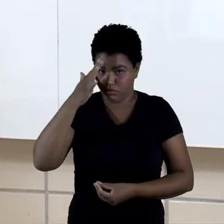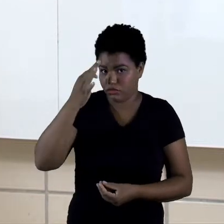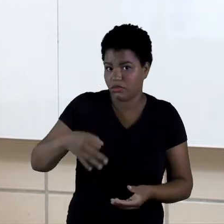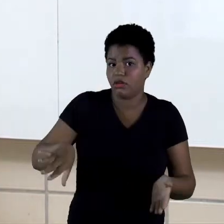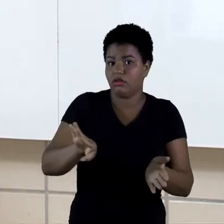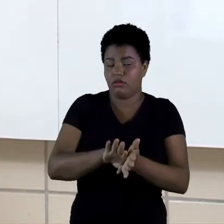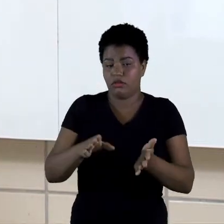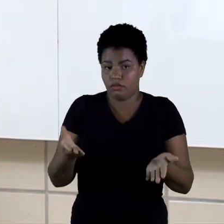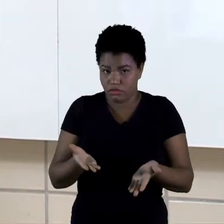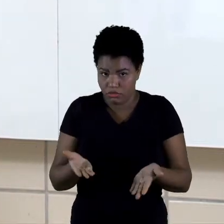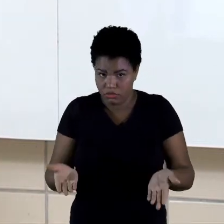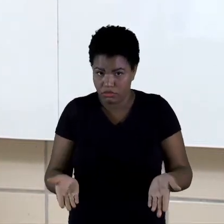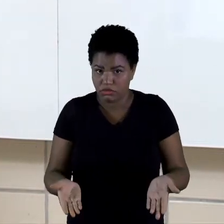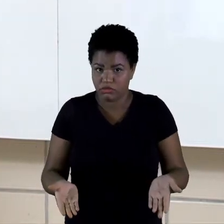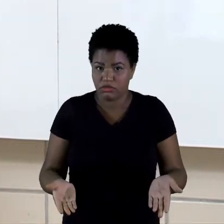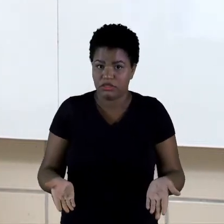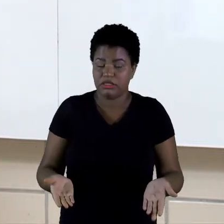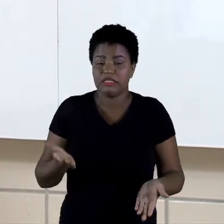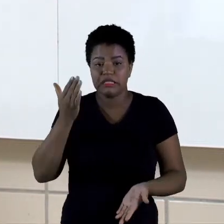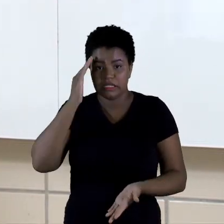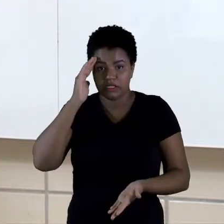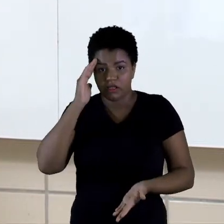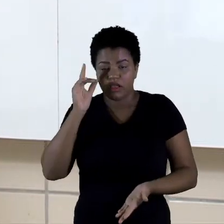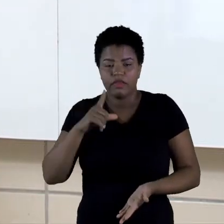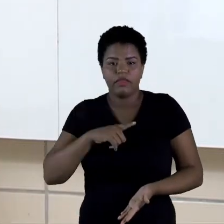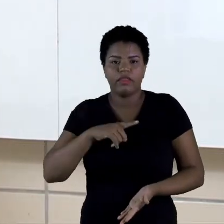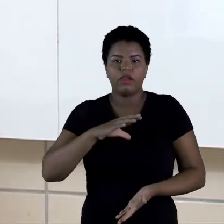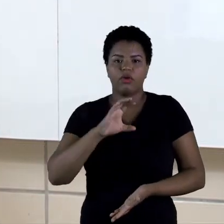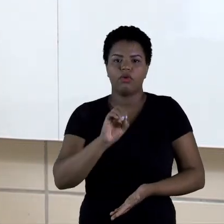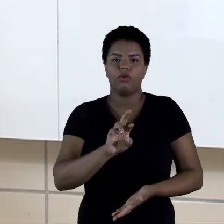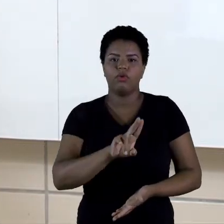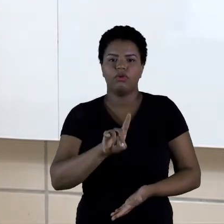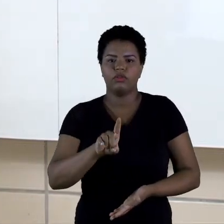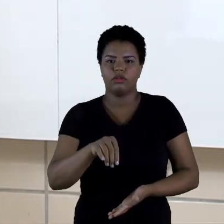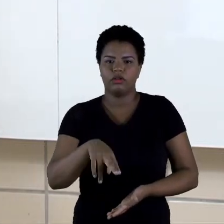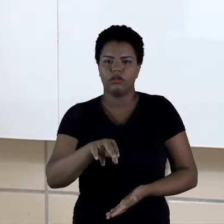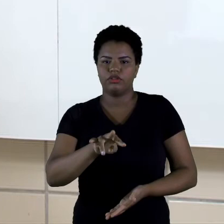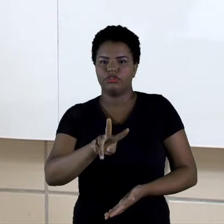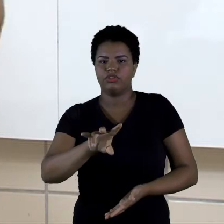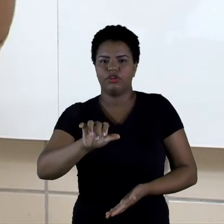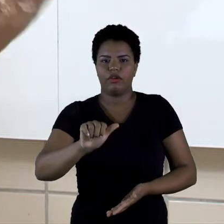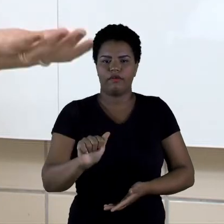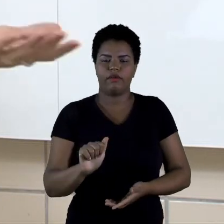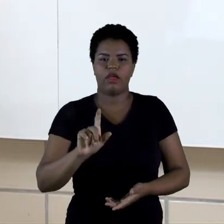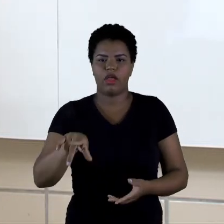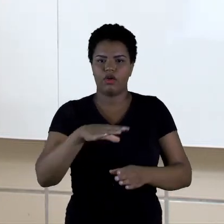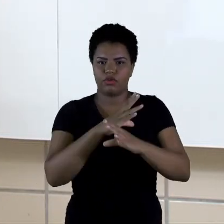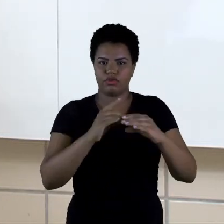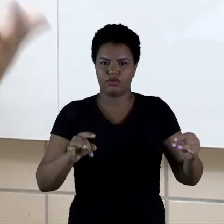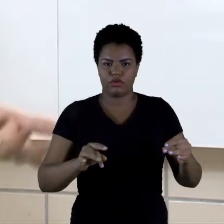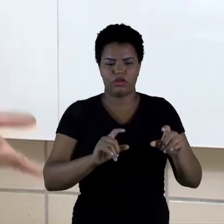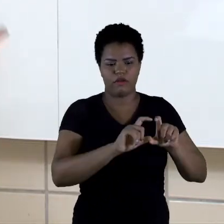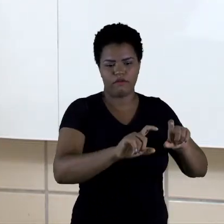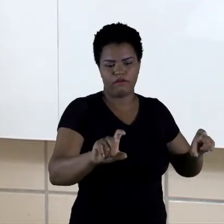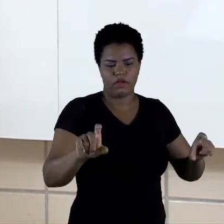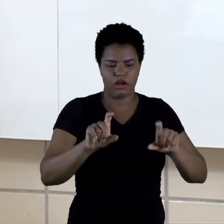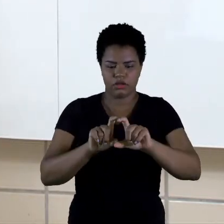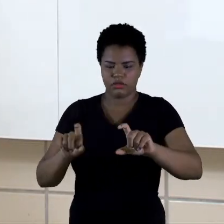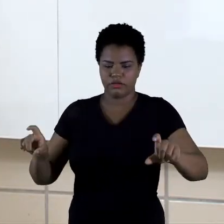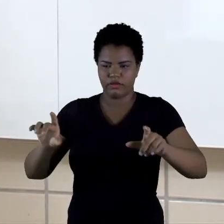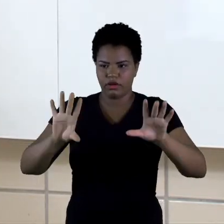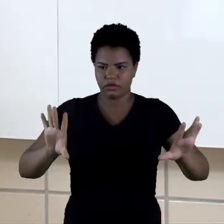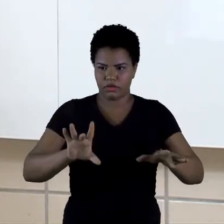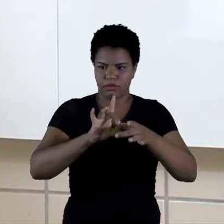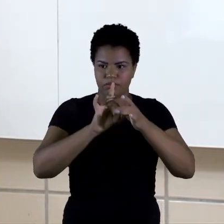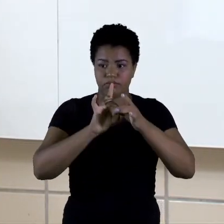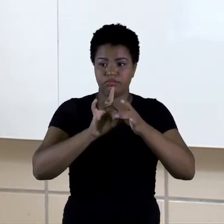direitinho que nós temos as coordenativas, são aquelas conjunções onde eu utilizo para ligar uma frase a outra, uma oração a outra, mas